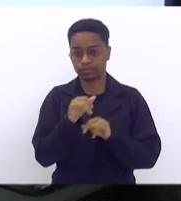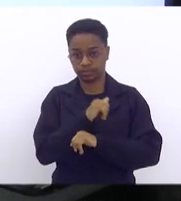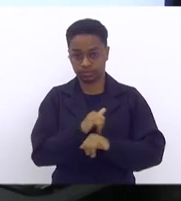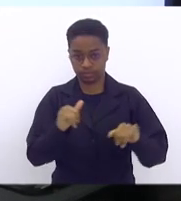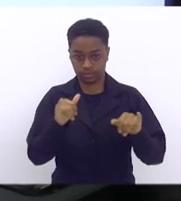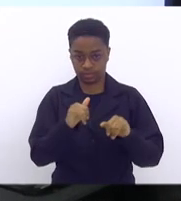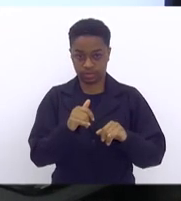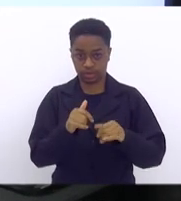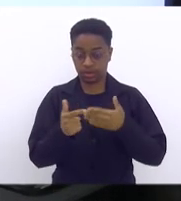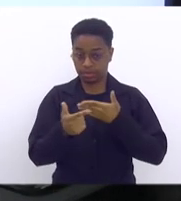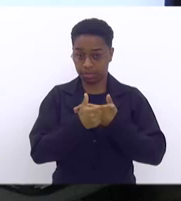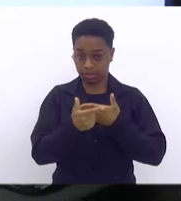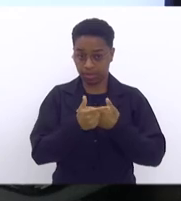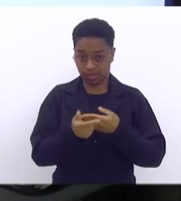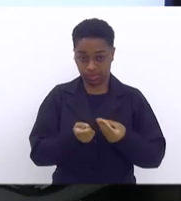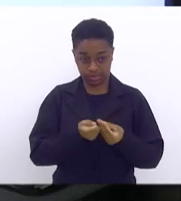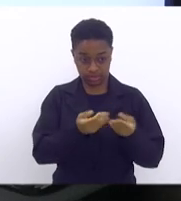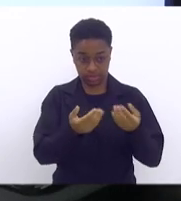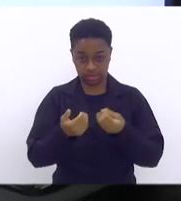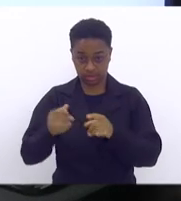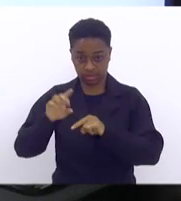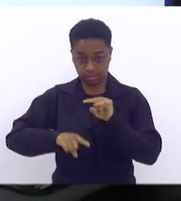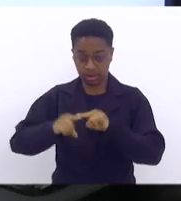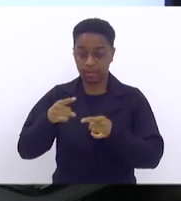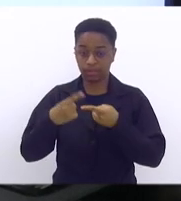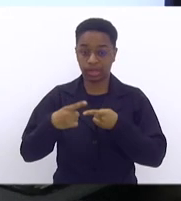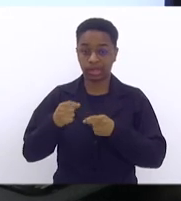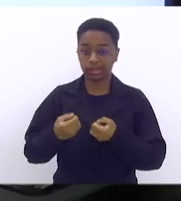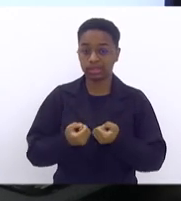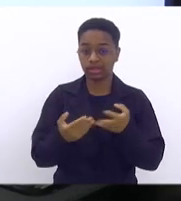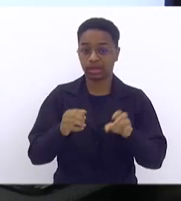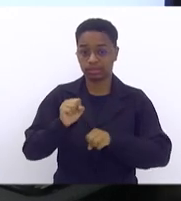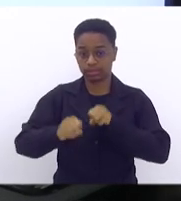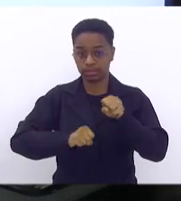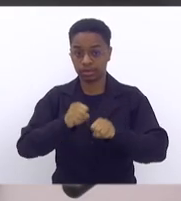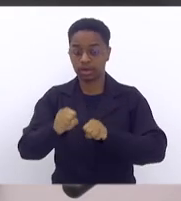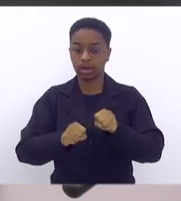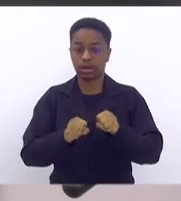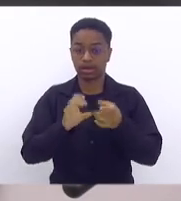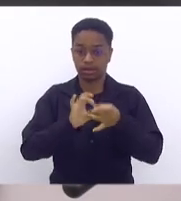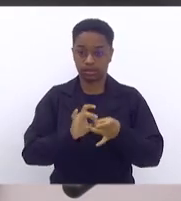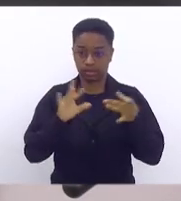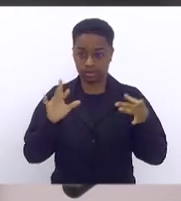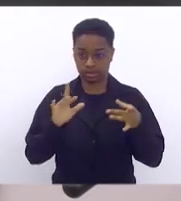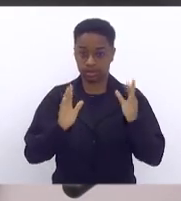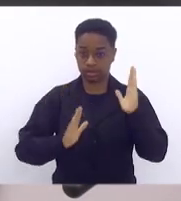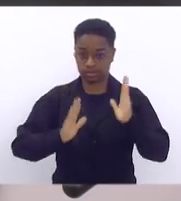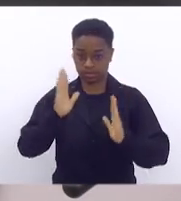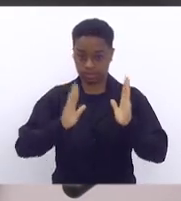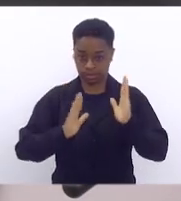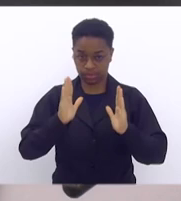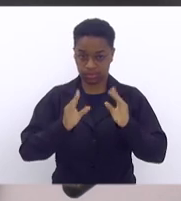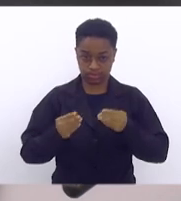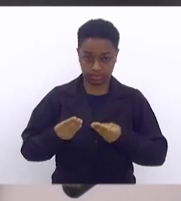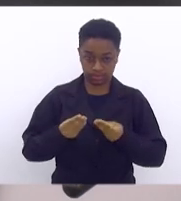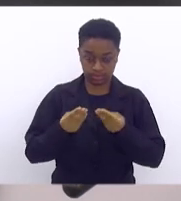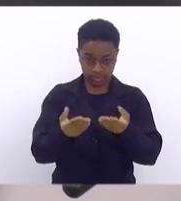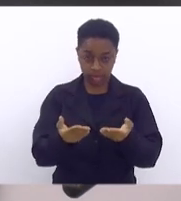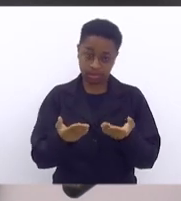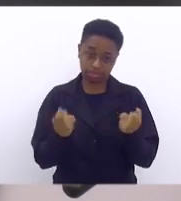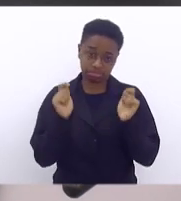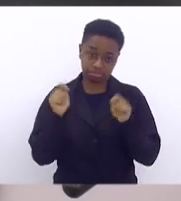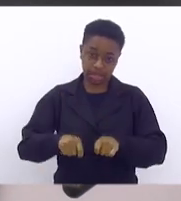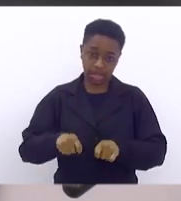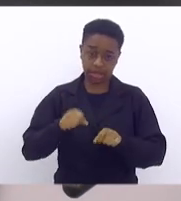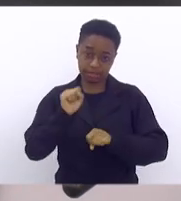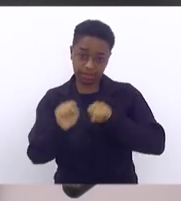essa função de entregador, né, já que ele fazia as entregas de bicicleta, permitiria que ele tivesse saído durante, entre uma entrega e outra, era possível que ele